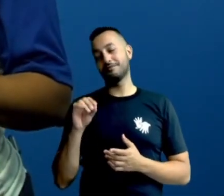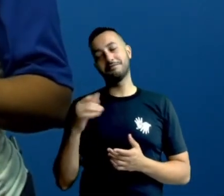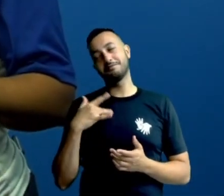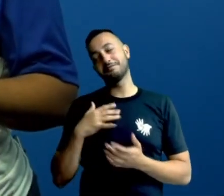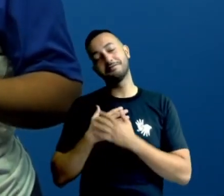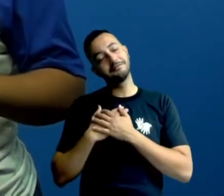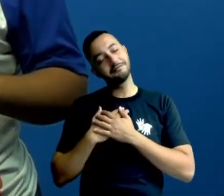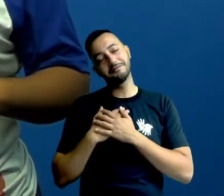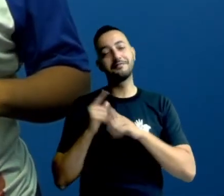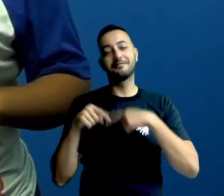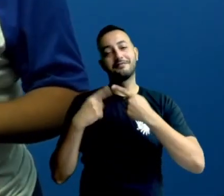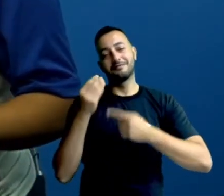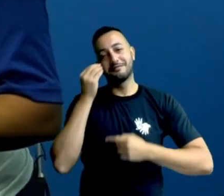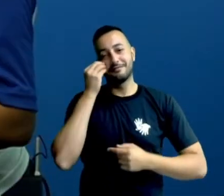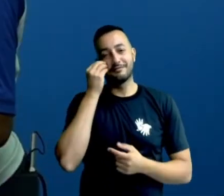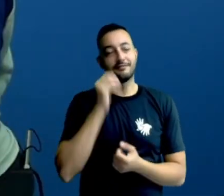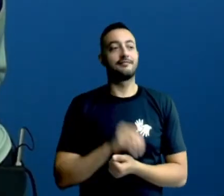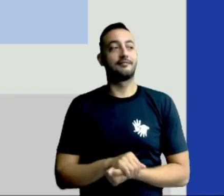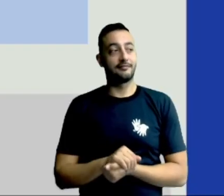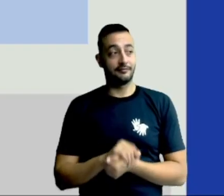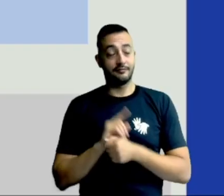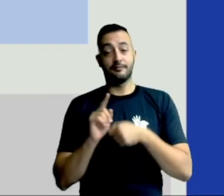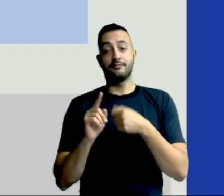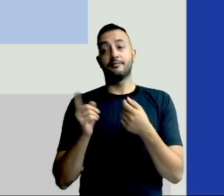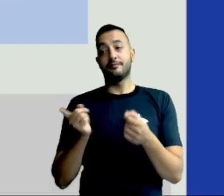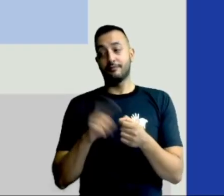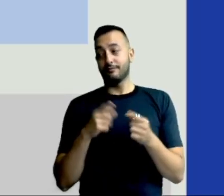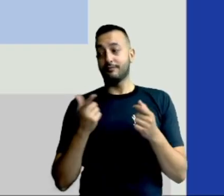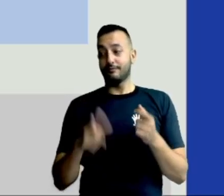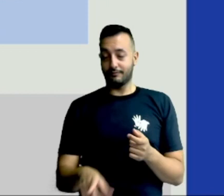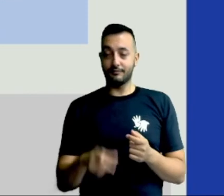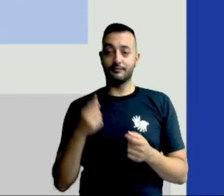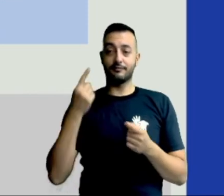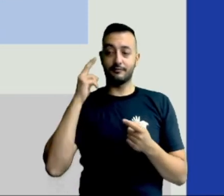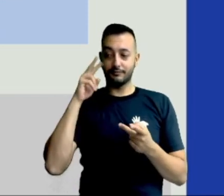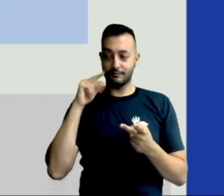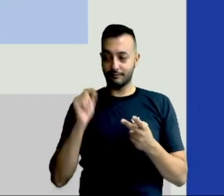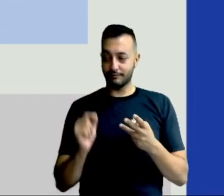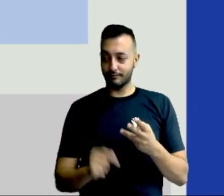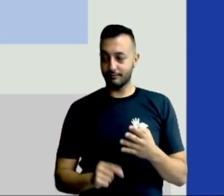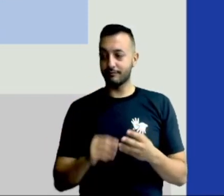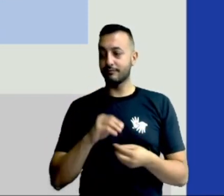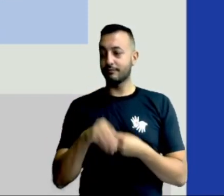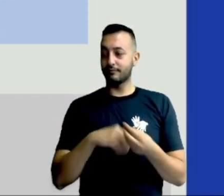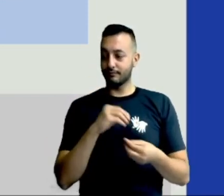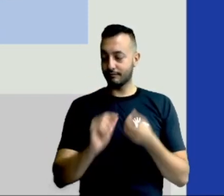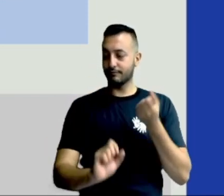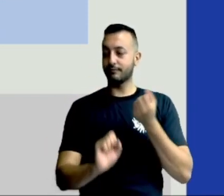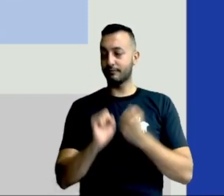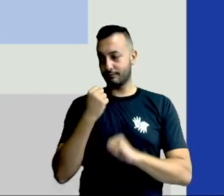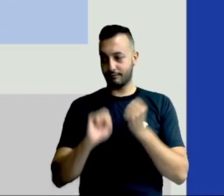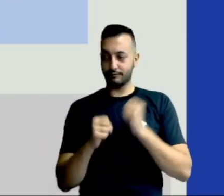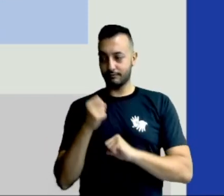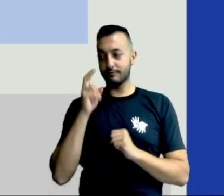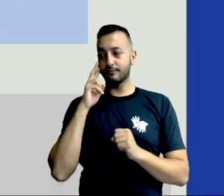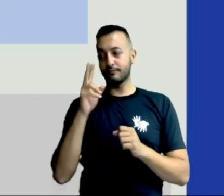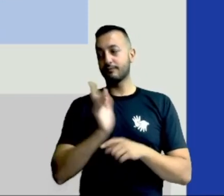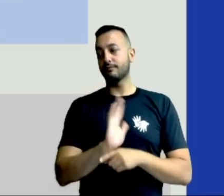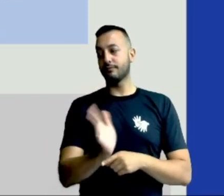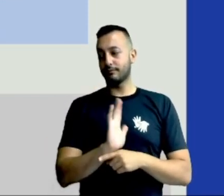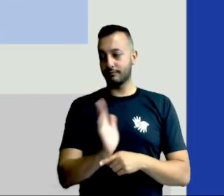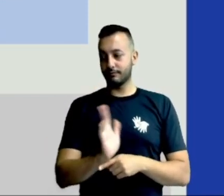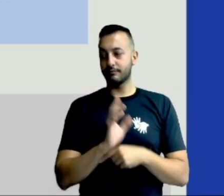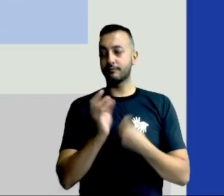Da próxima vez, né? Então, vamos lá, voltando de novo para a revisão. As misturas industriais, né? Nós vimos um